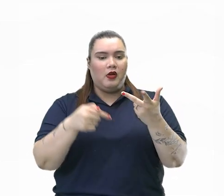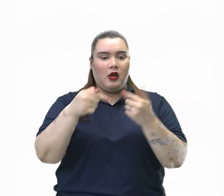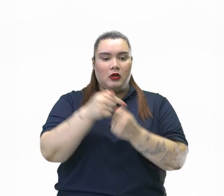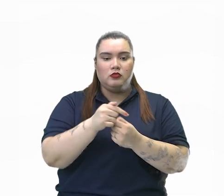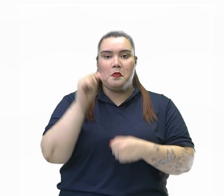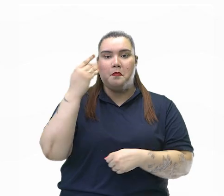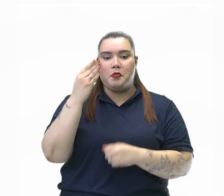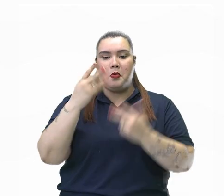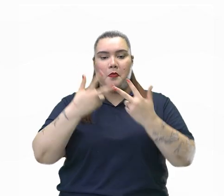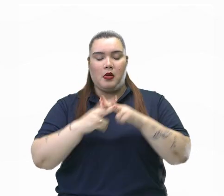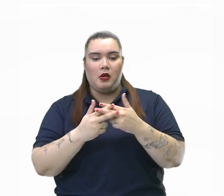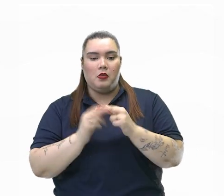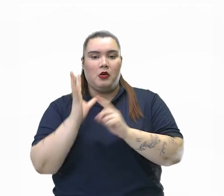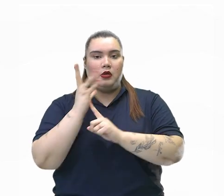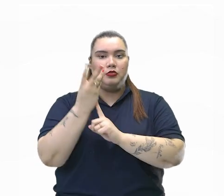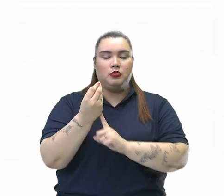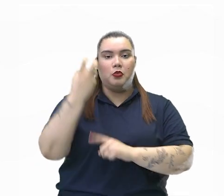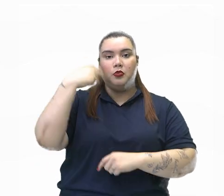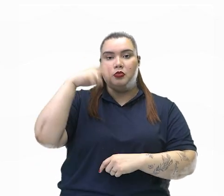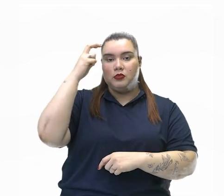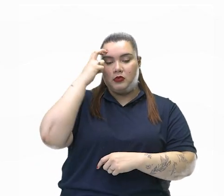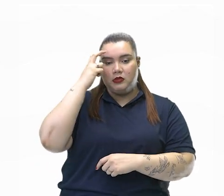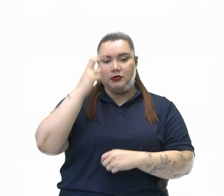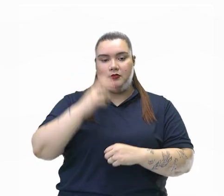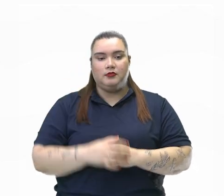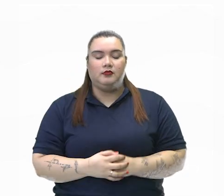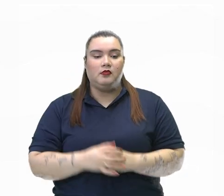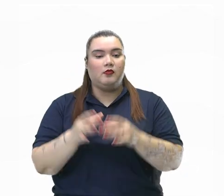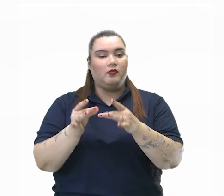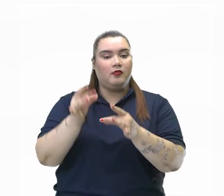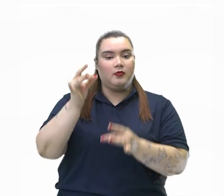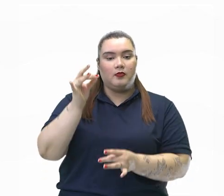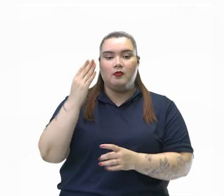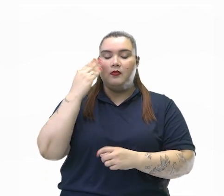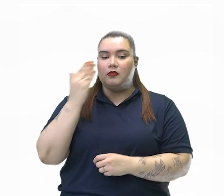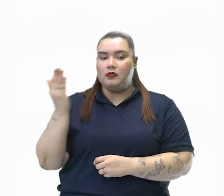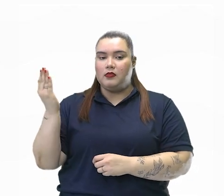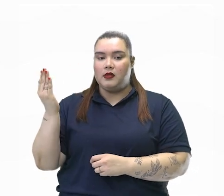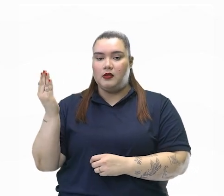anatômicos, biomecânicos, artísticos e culturais. E o nosso detalhamento?